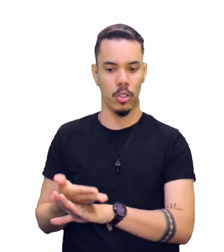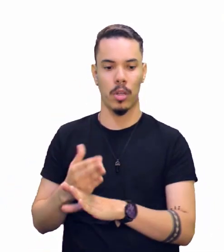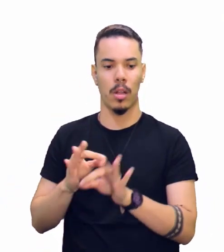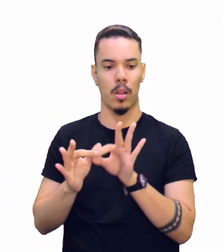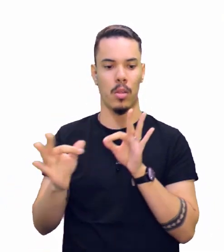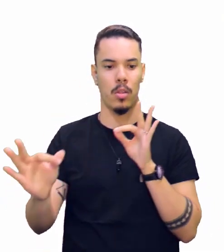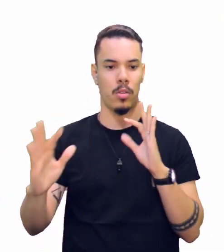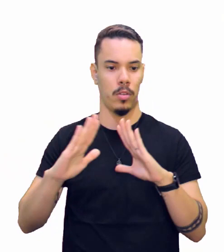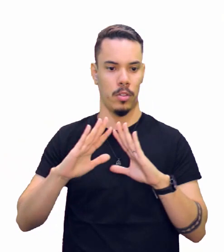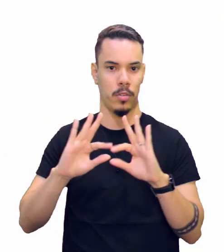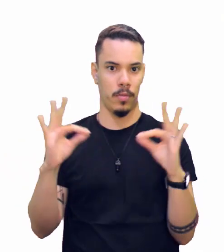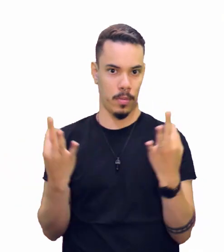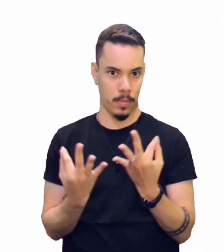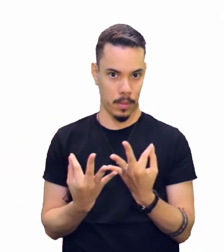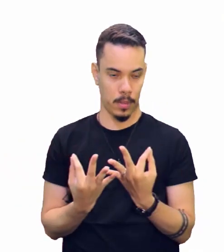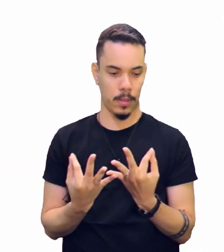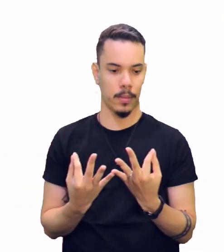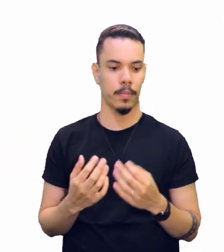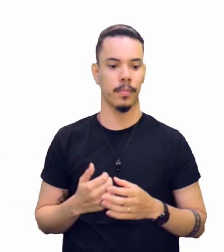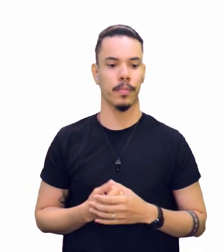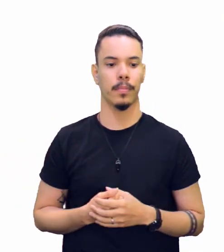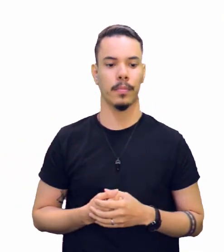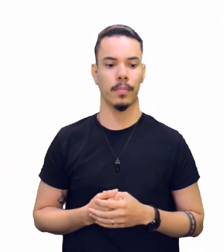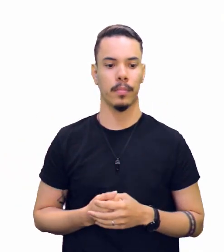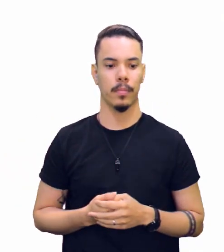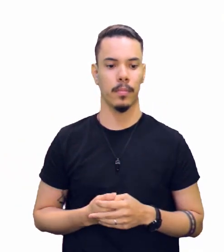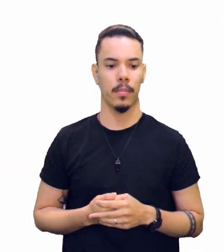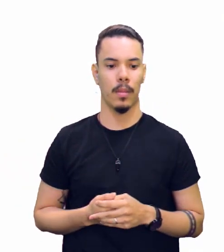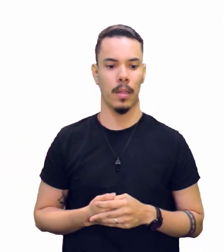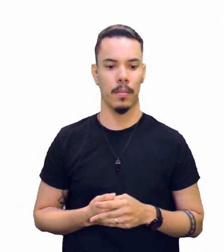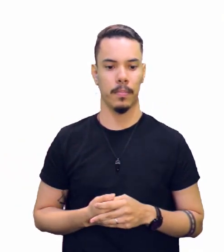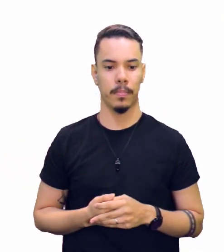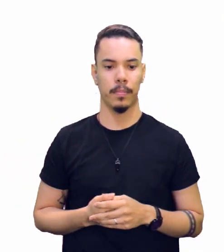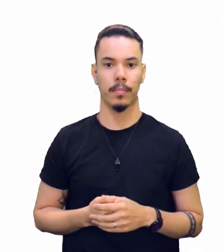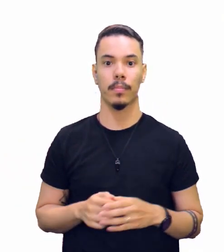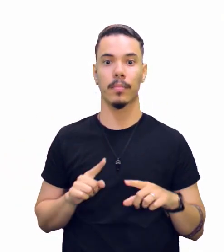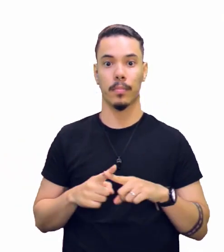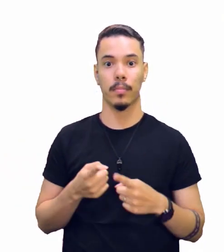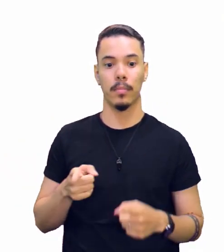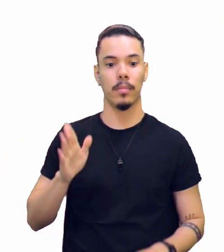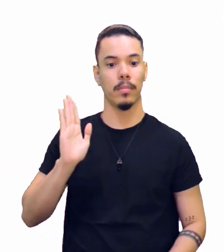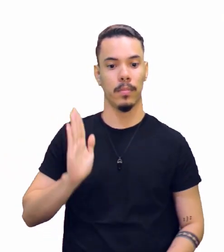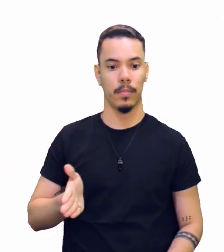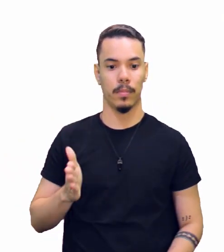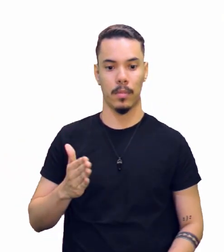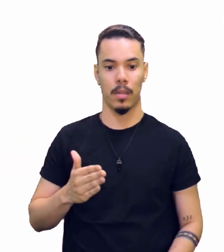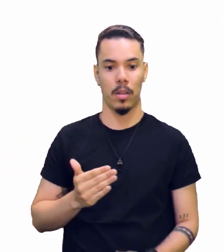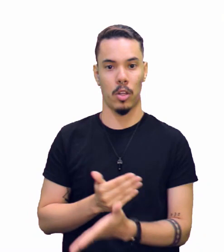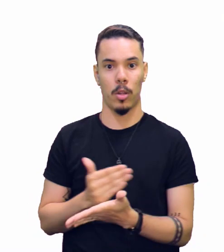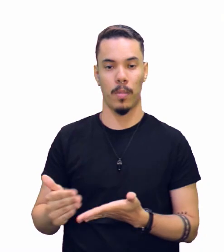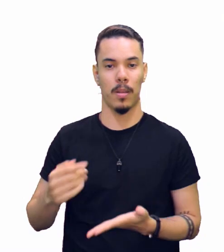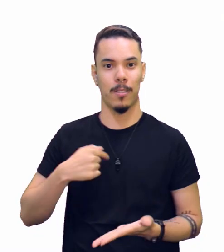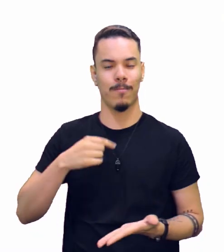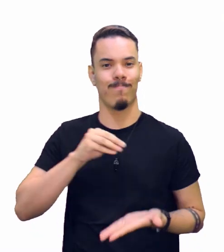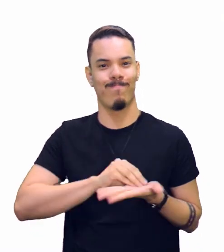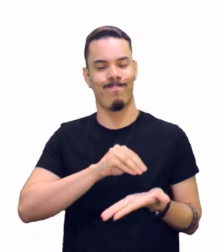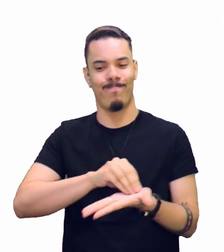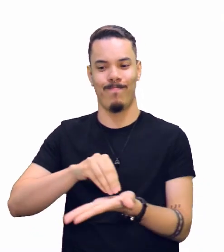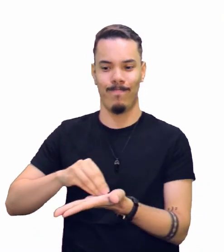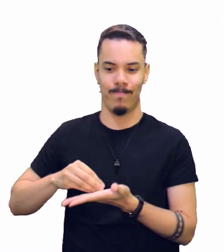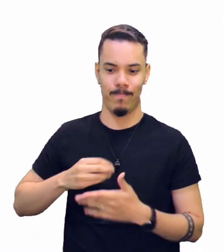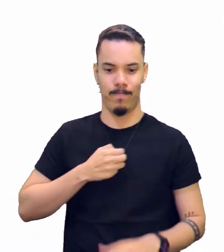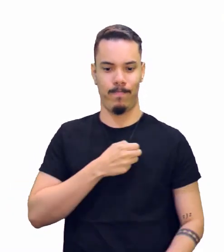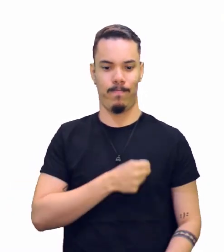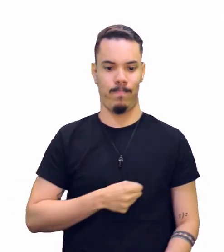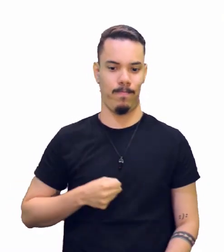família deles né from them da família e ele já começa a sentir falta deles então ele tá bem